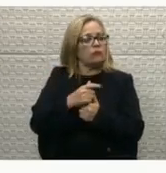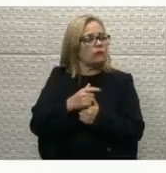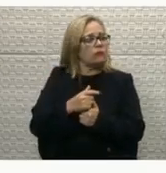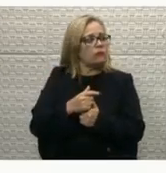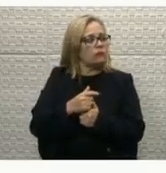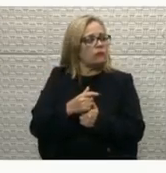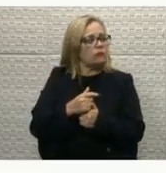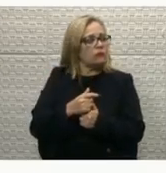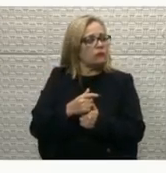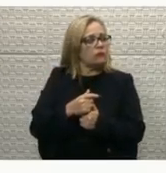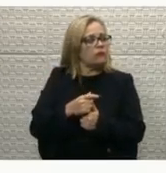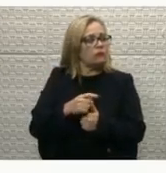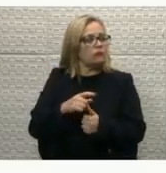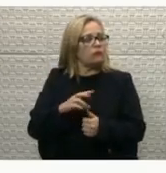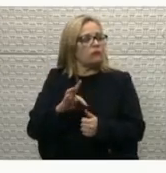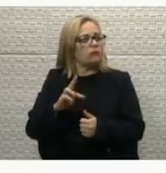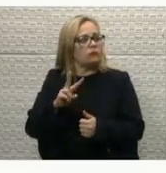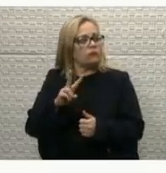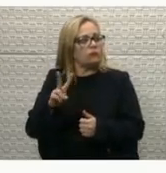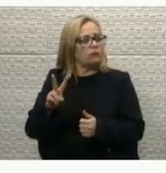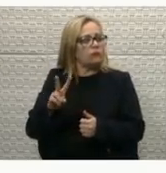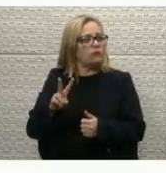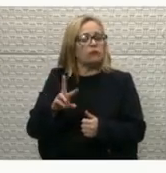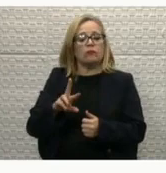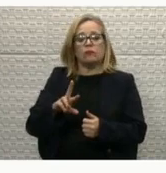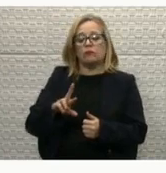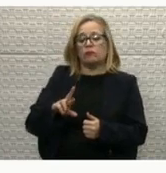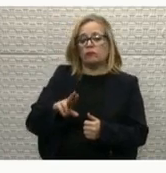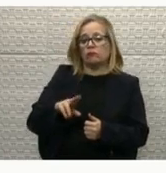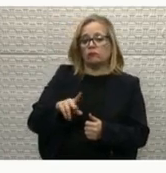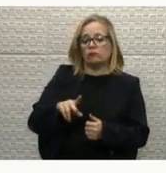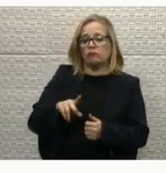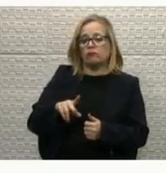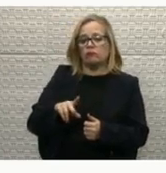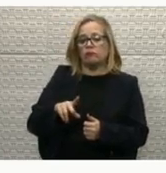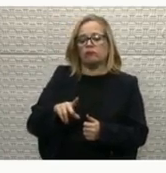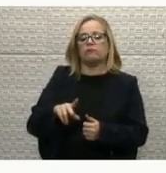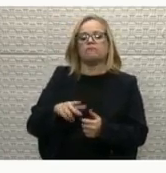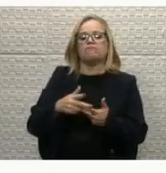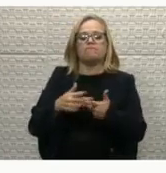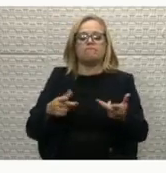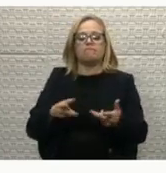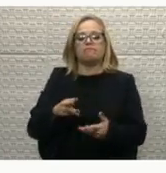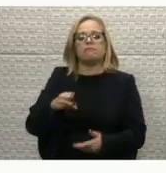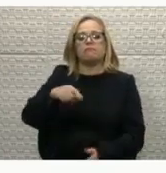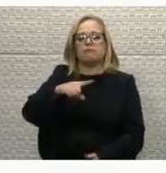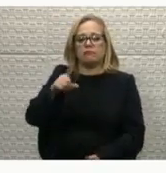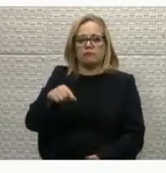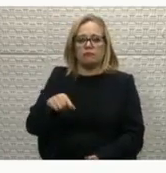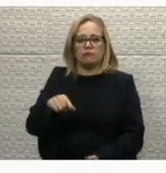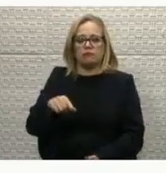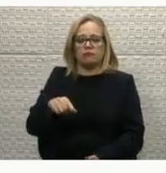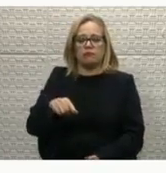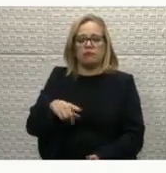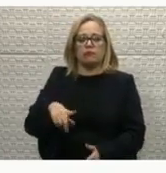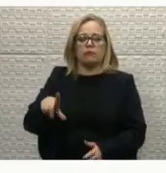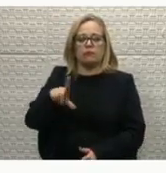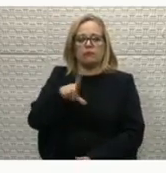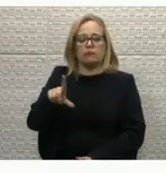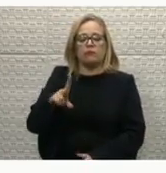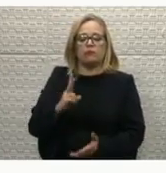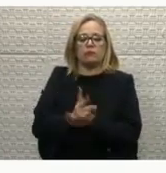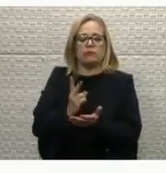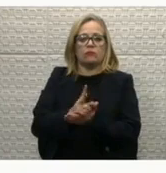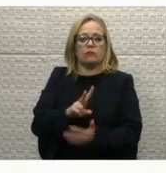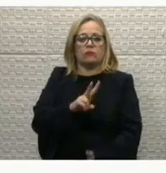V, e assim nós obtemos essa igualdade agora, que o produto da matriz pelo vetor é o produto de lambda por esse